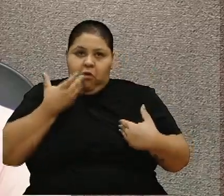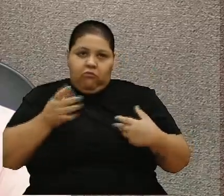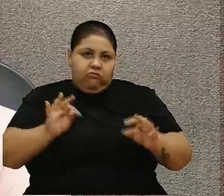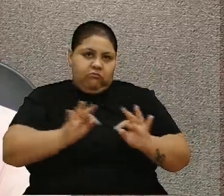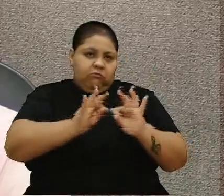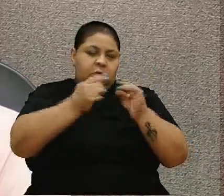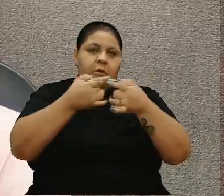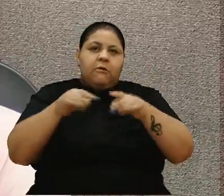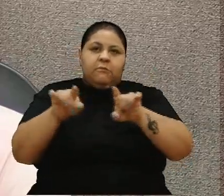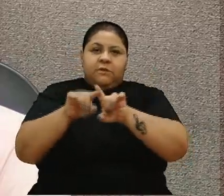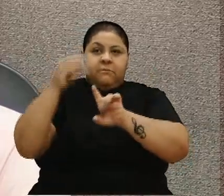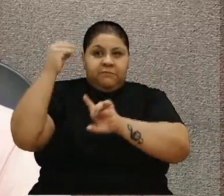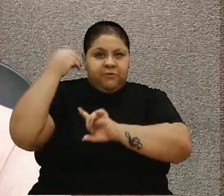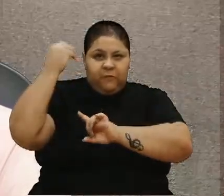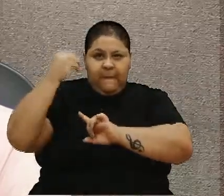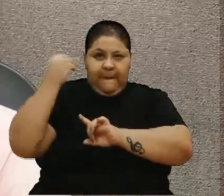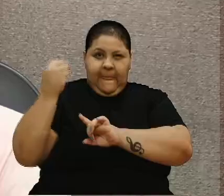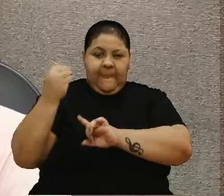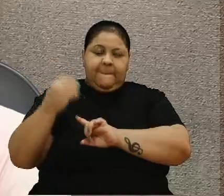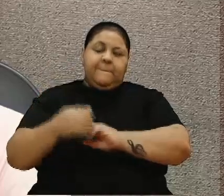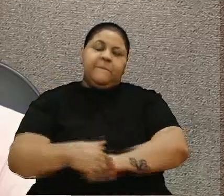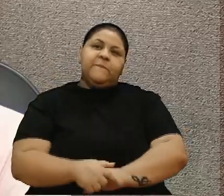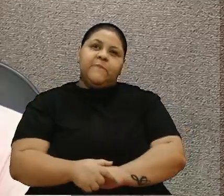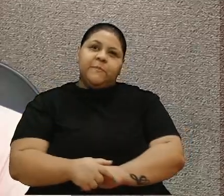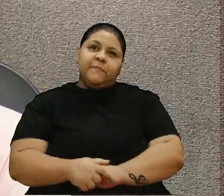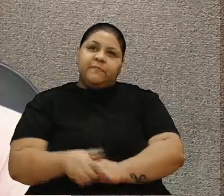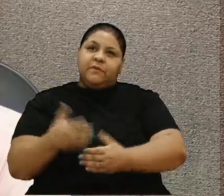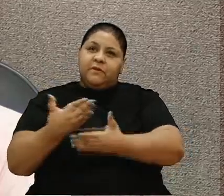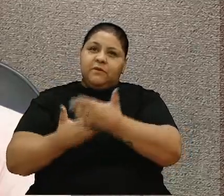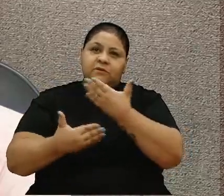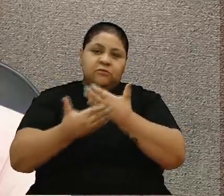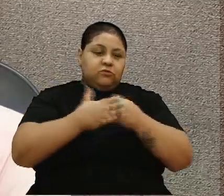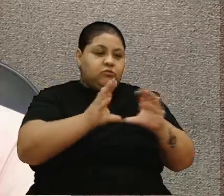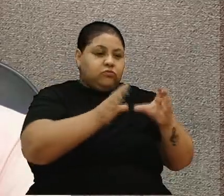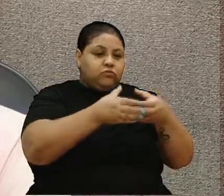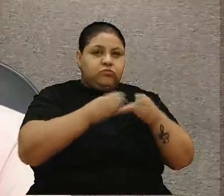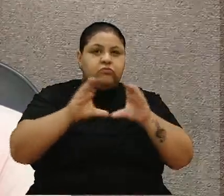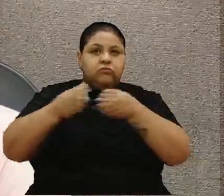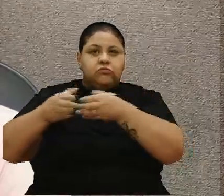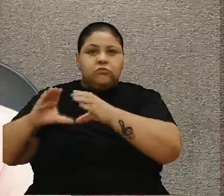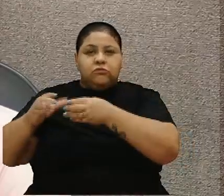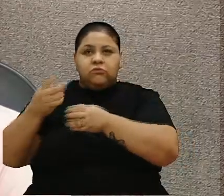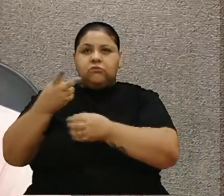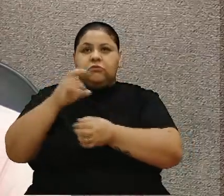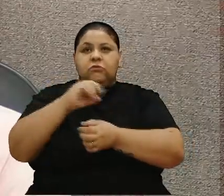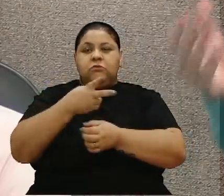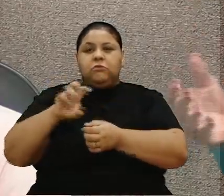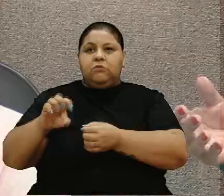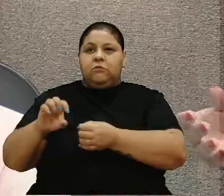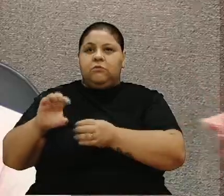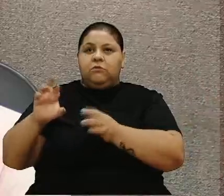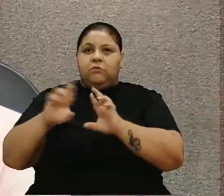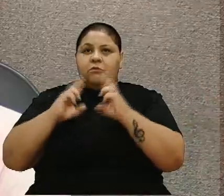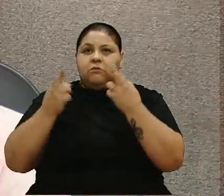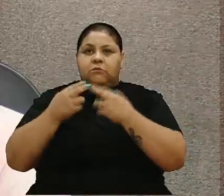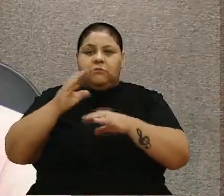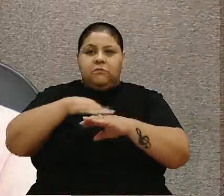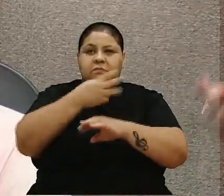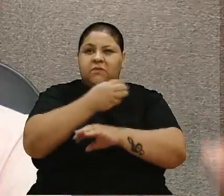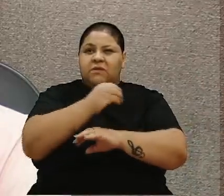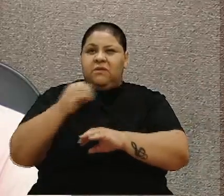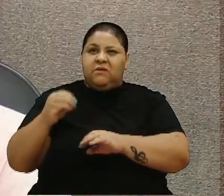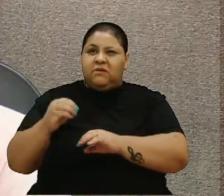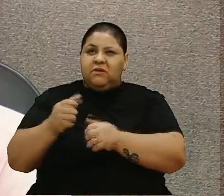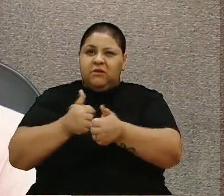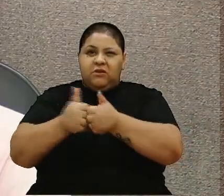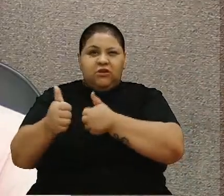né, mas também psicológicas. Em todas as categorias, a UMCC 2025 reuniu mais de 300 atletas de quase todos